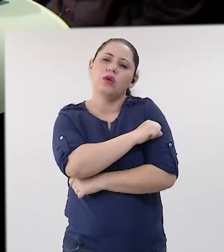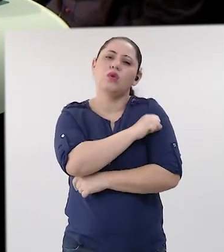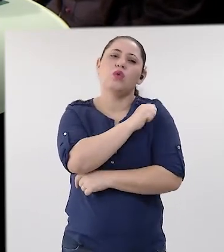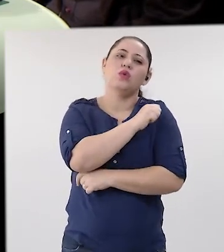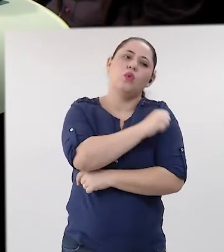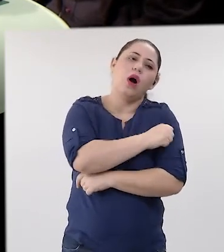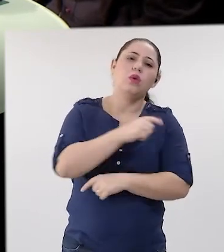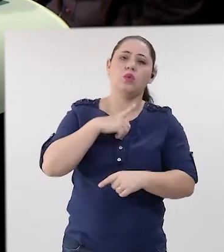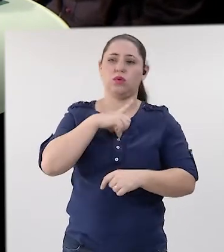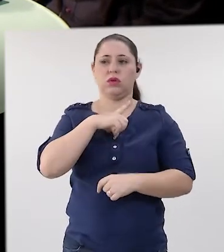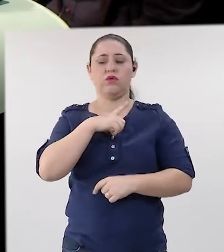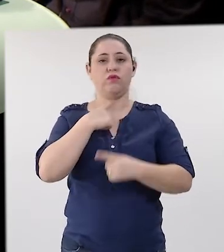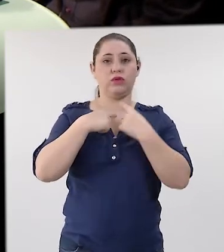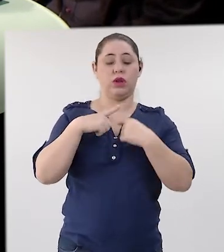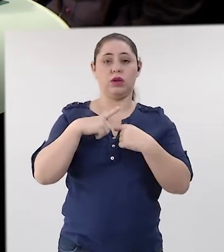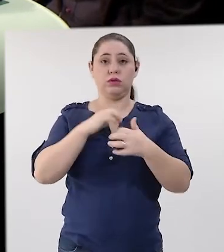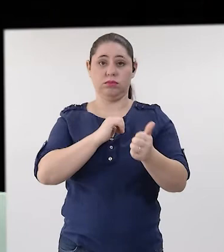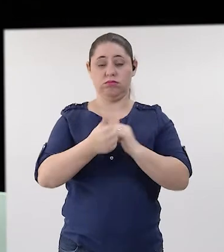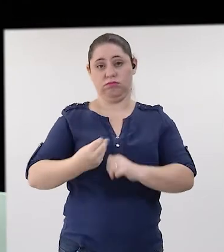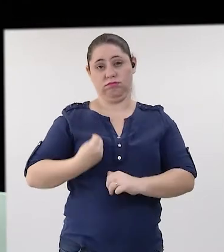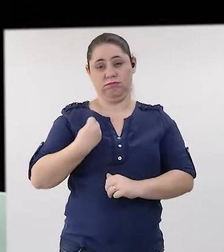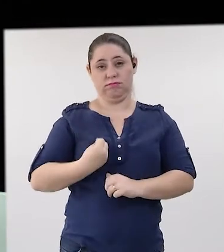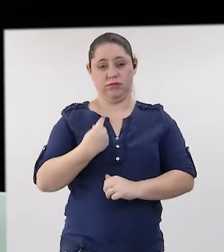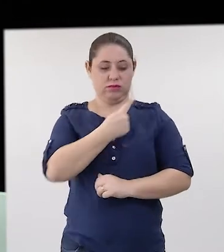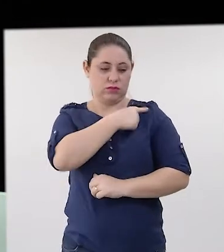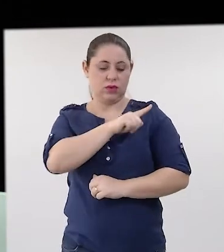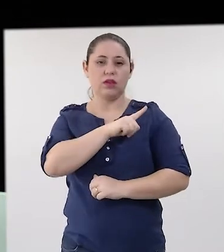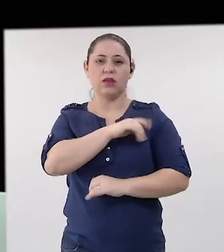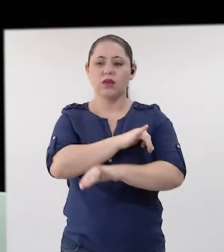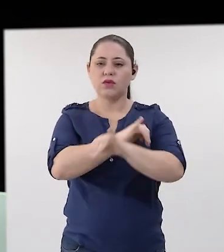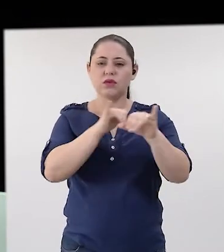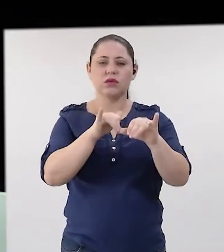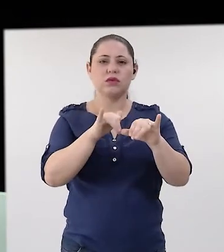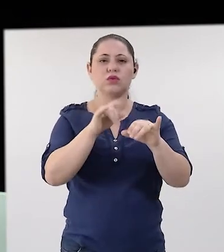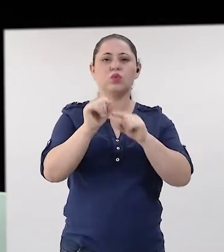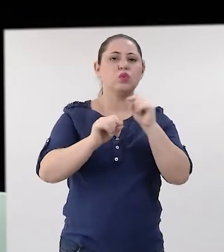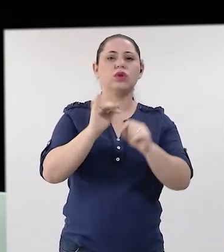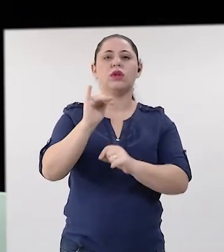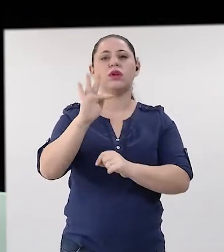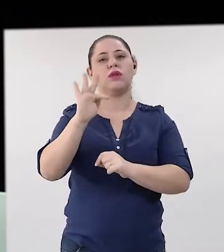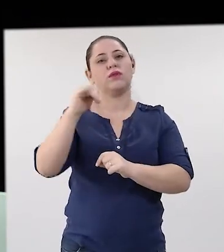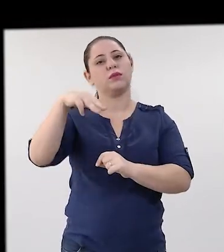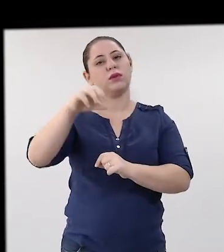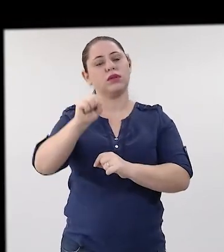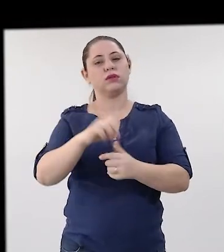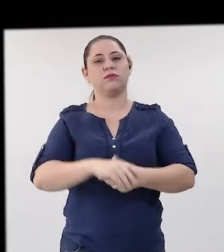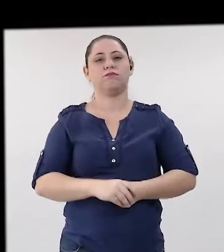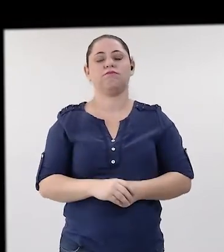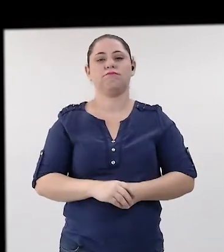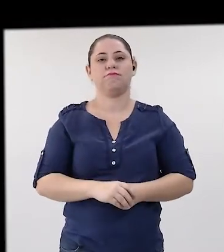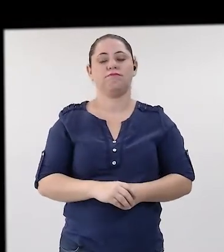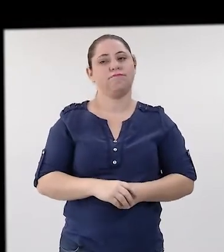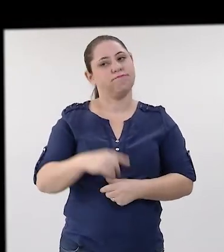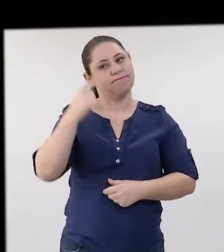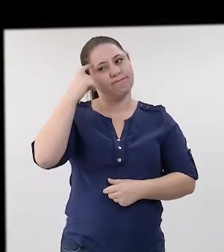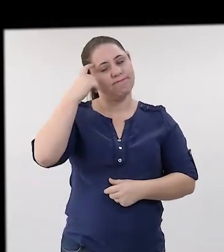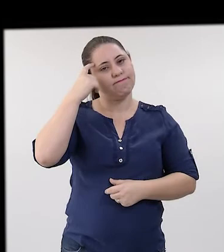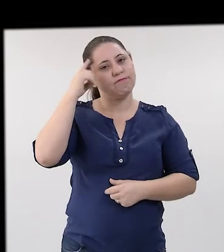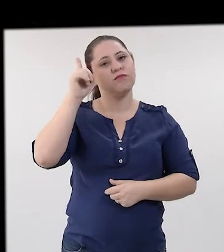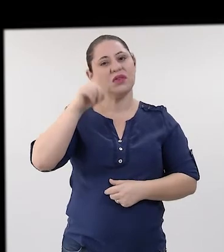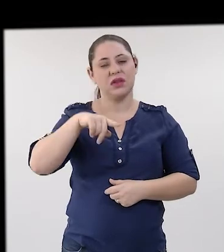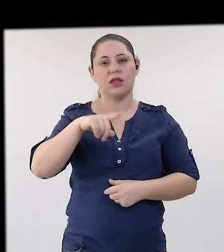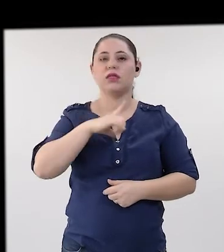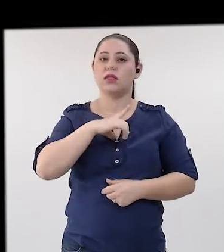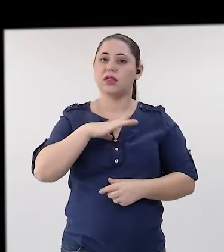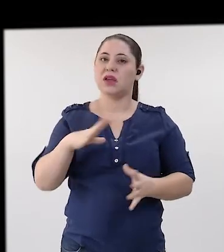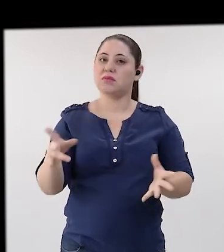de feedback do pessoal, dos alunos do primeiro ano do ensino médio lá do IFMS? Eu acho que é uma área que tem